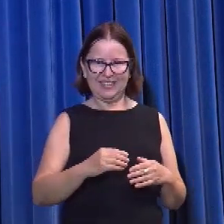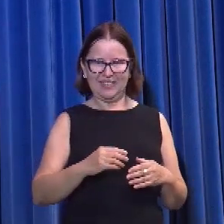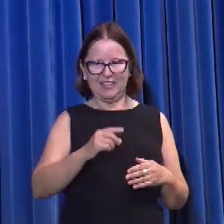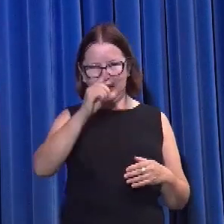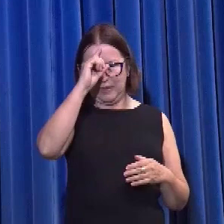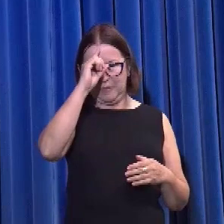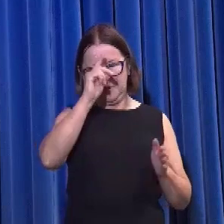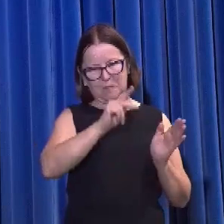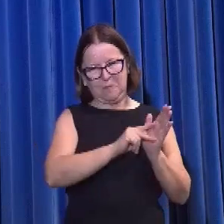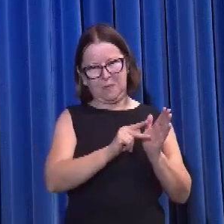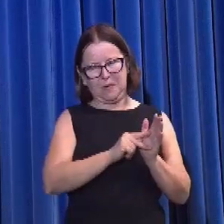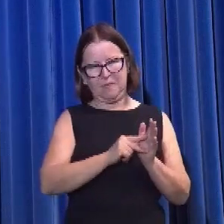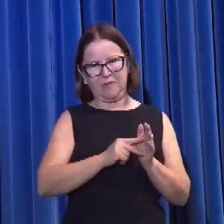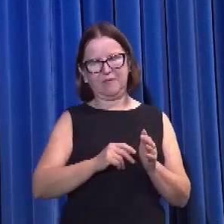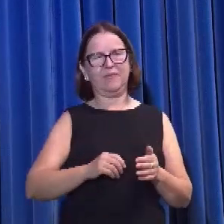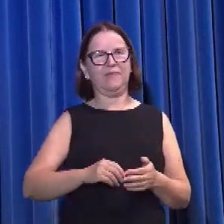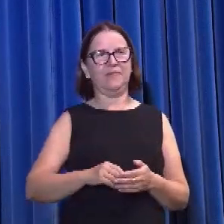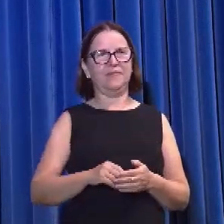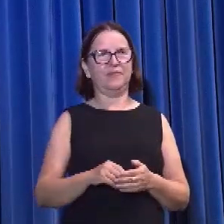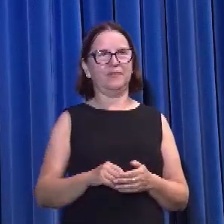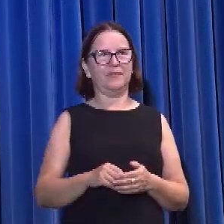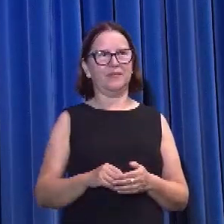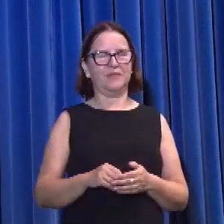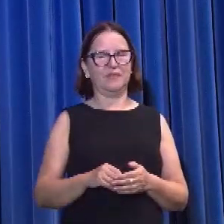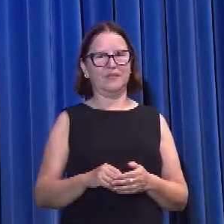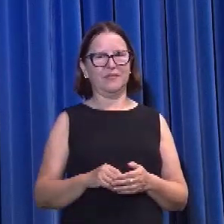temperança, domínio próprio.